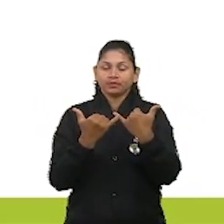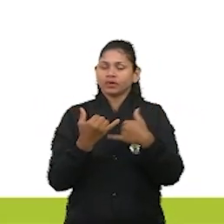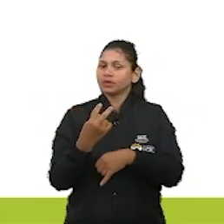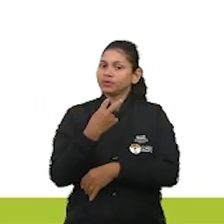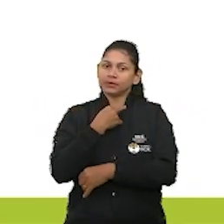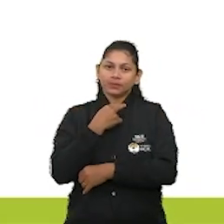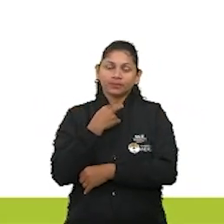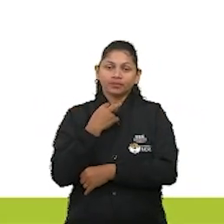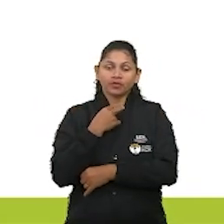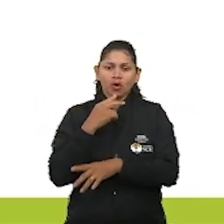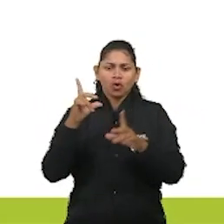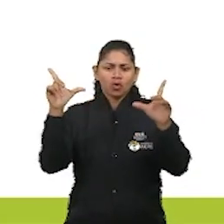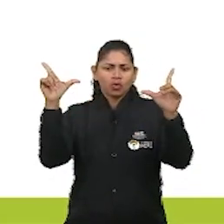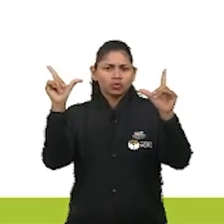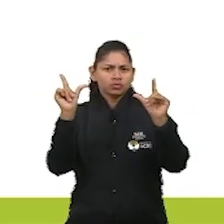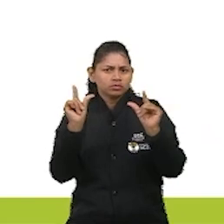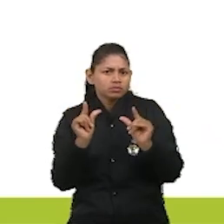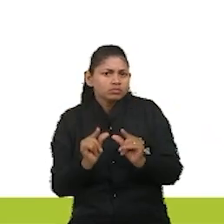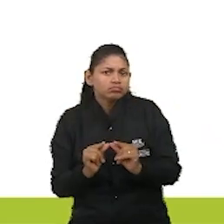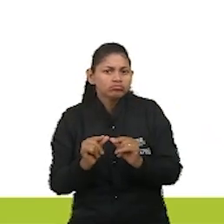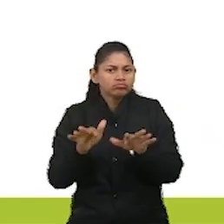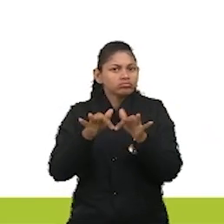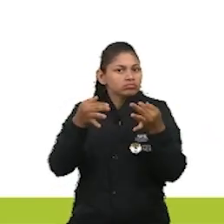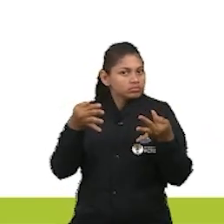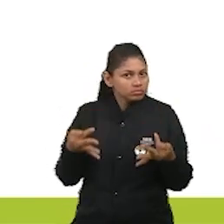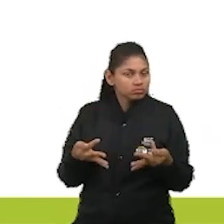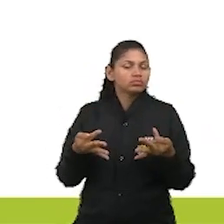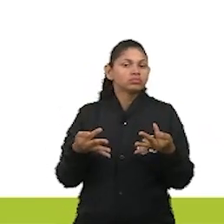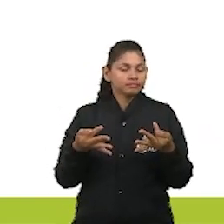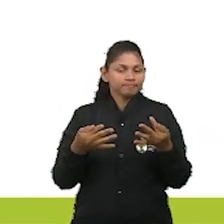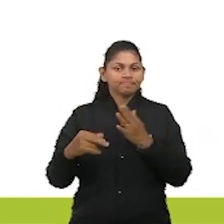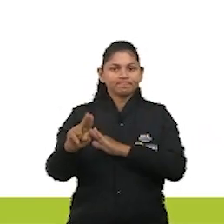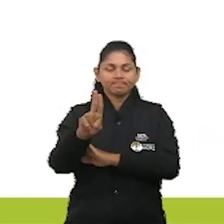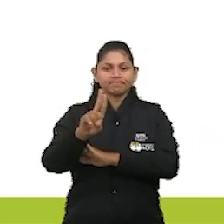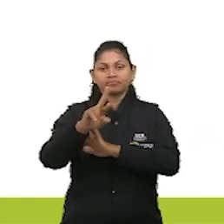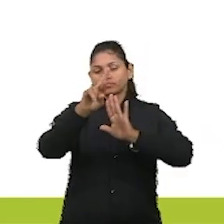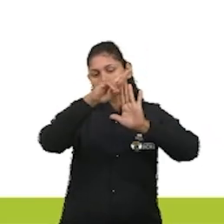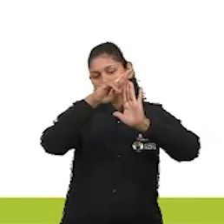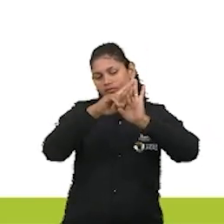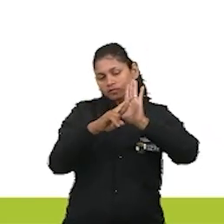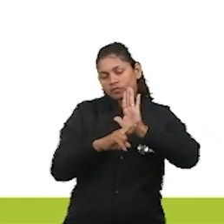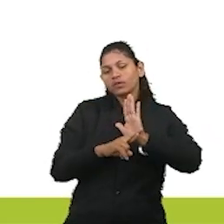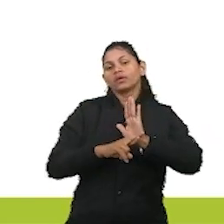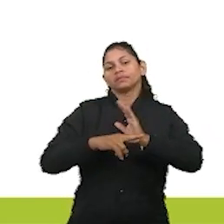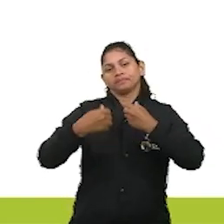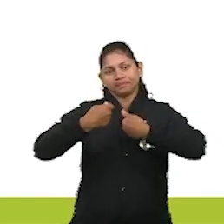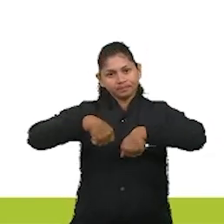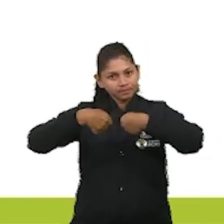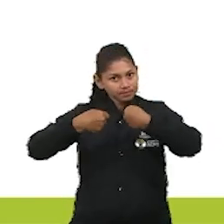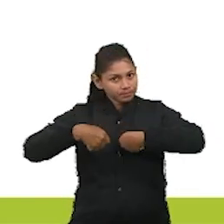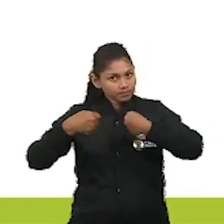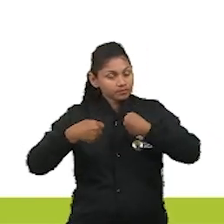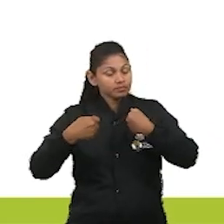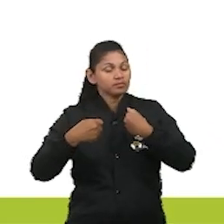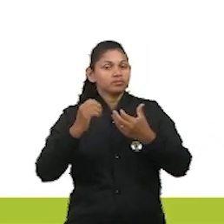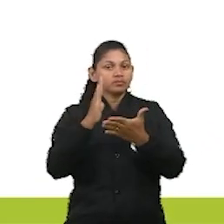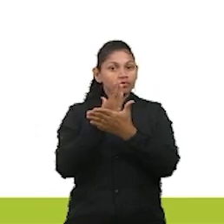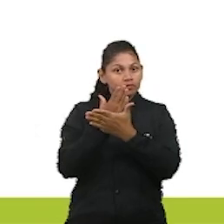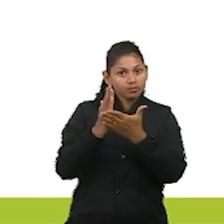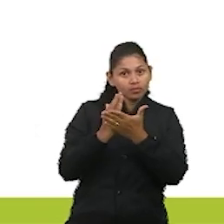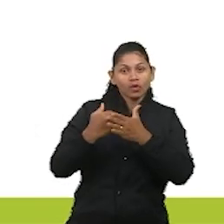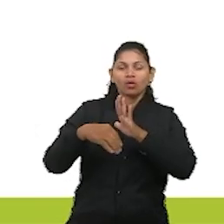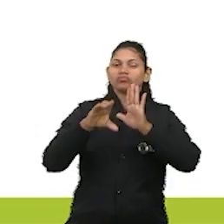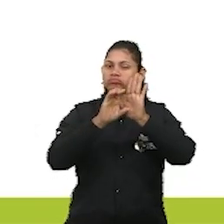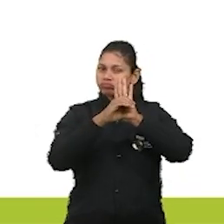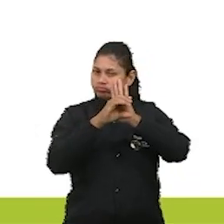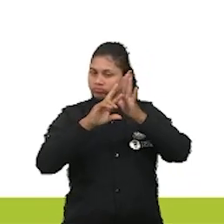podem ser reduzidos a circuito simples. Para o uso dessas leis são necessárias algumas definições. Então vamos aqui compreender um